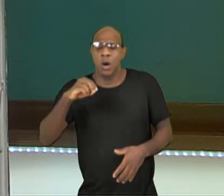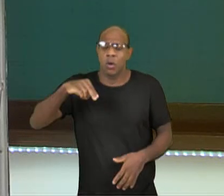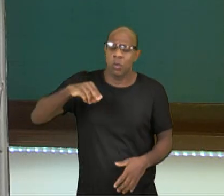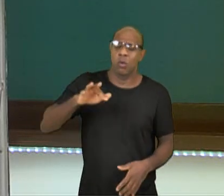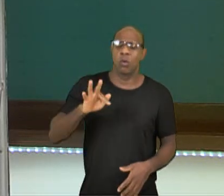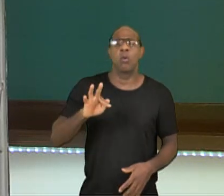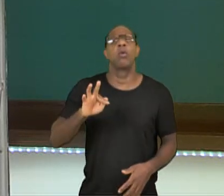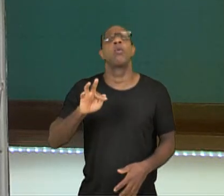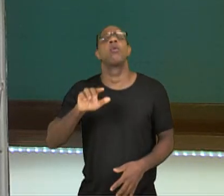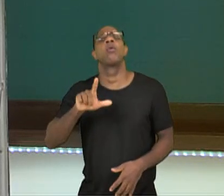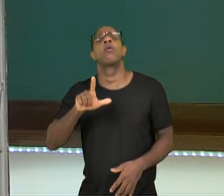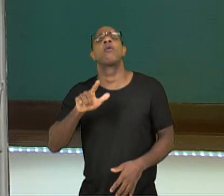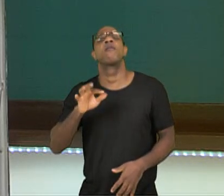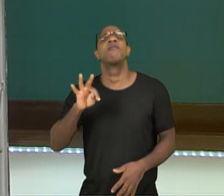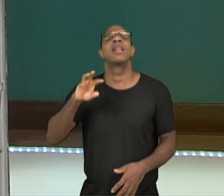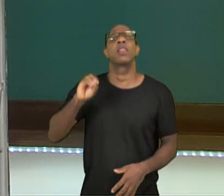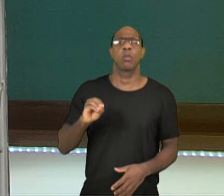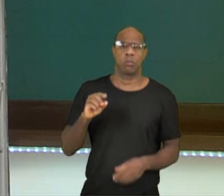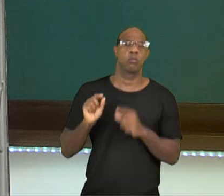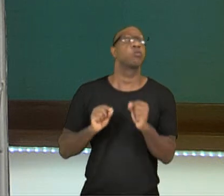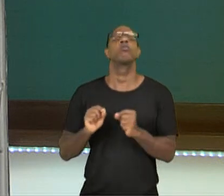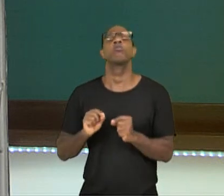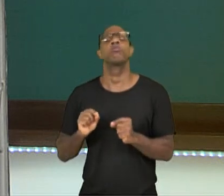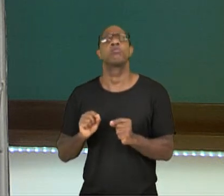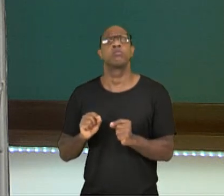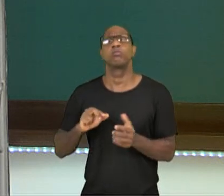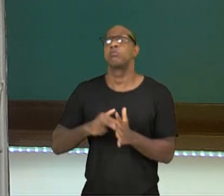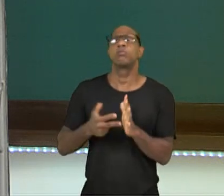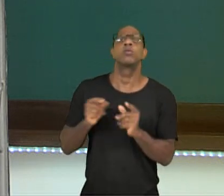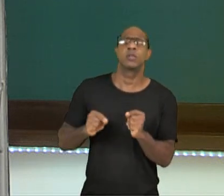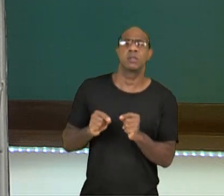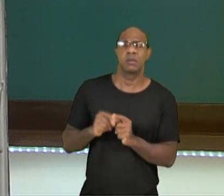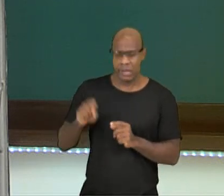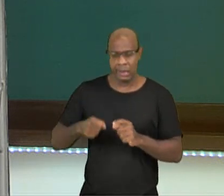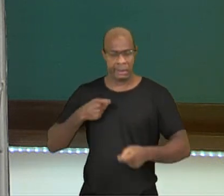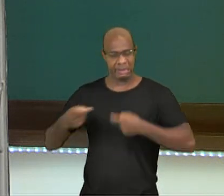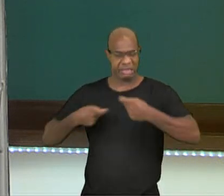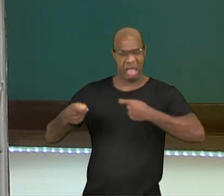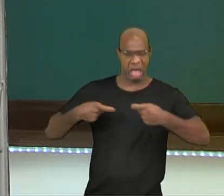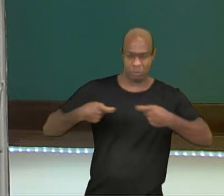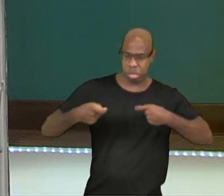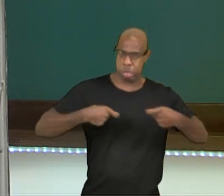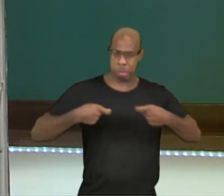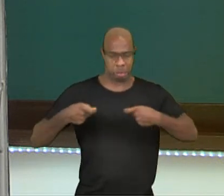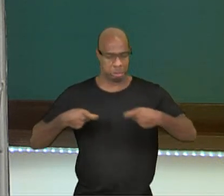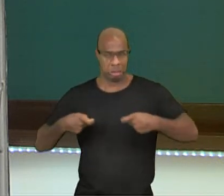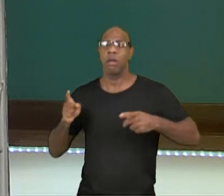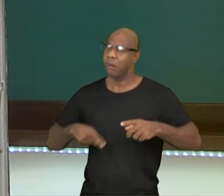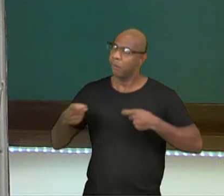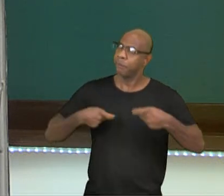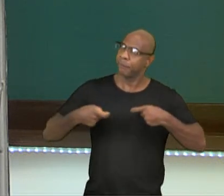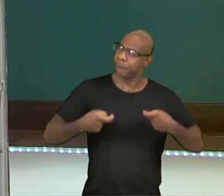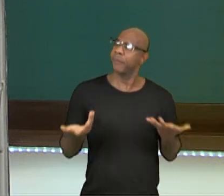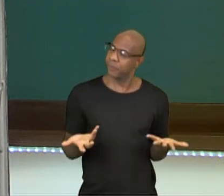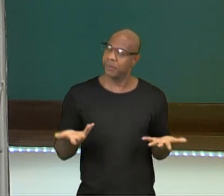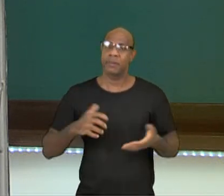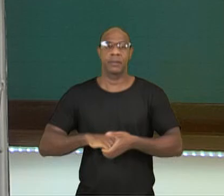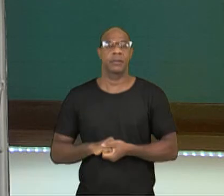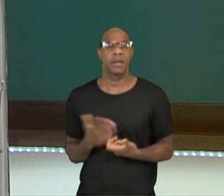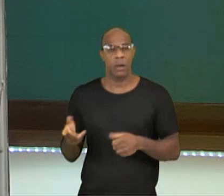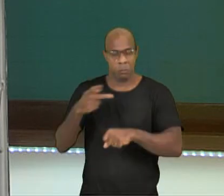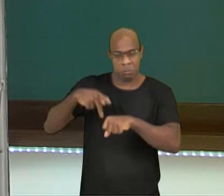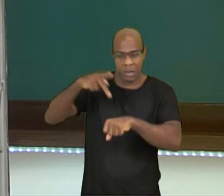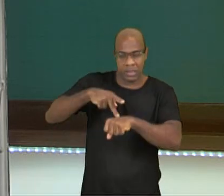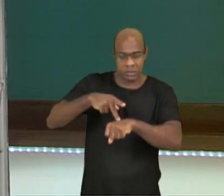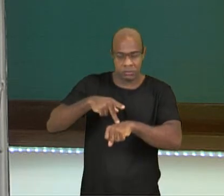sua mente o que é um conflito? Certo? Essa guerra, essas contendas, essas farpas lançadas de um país